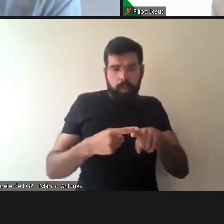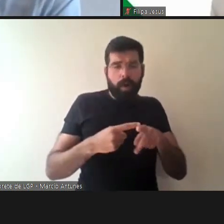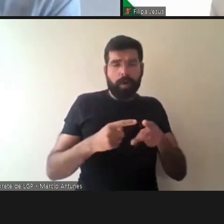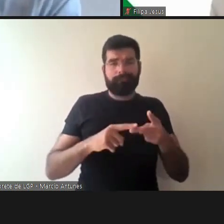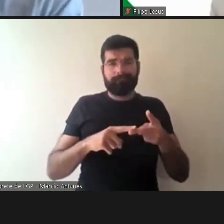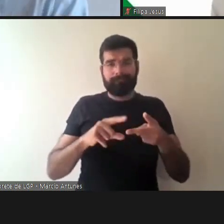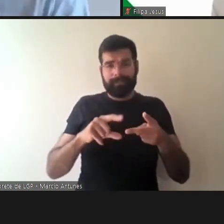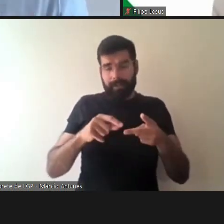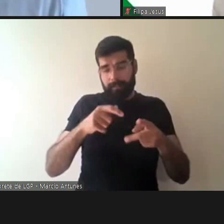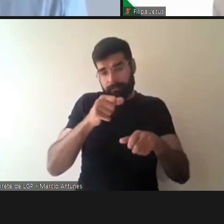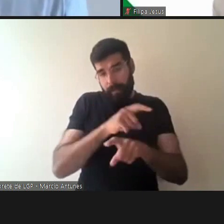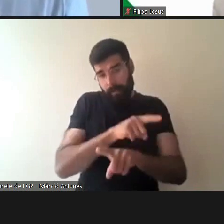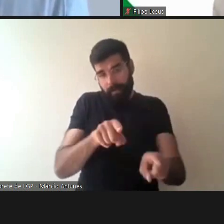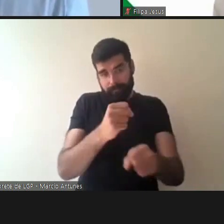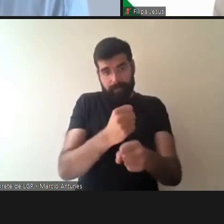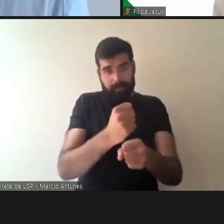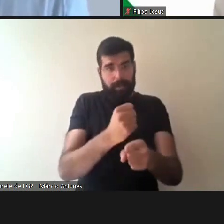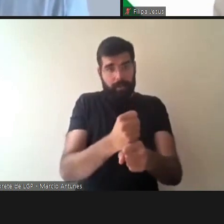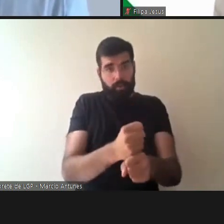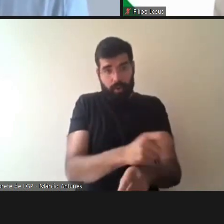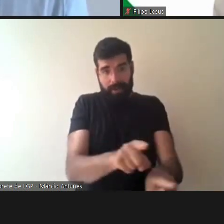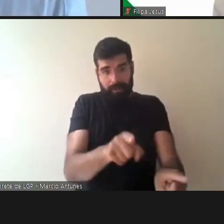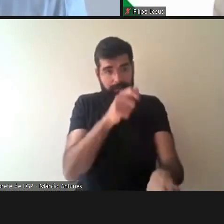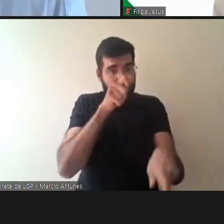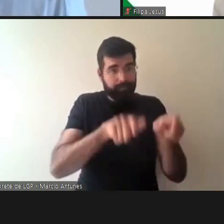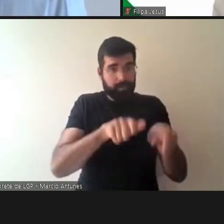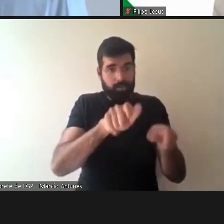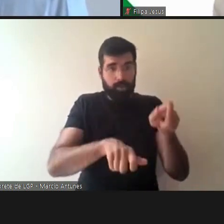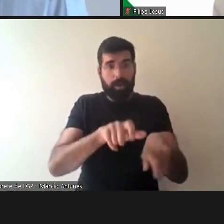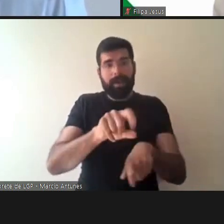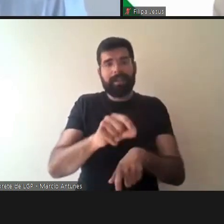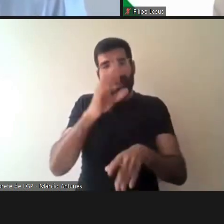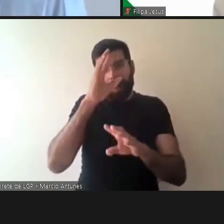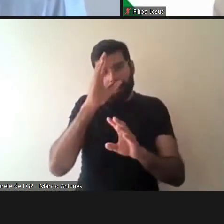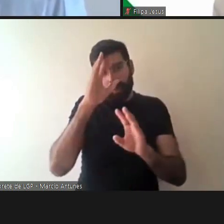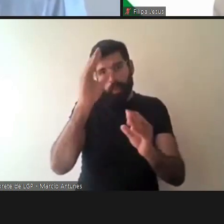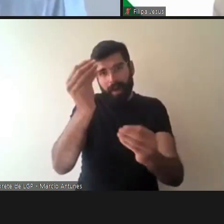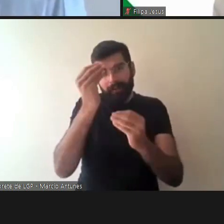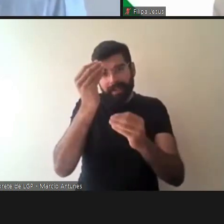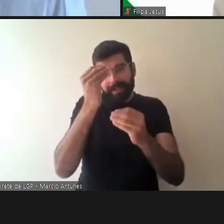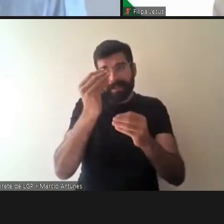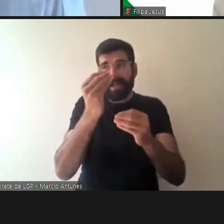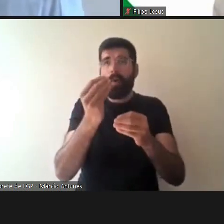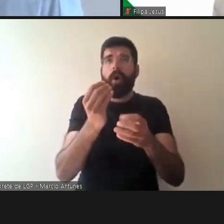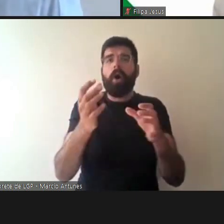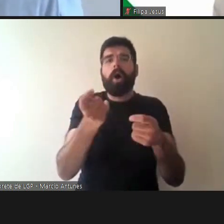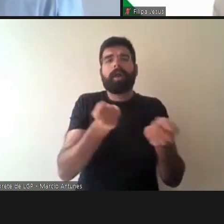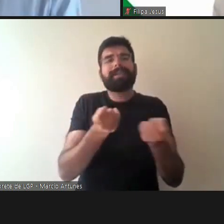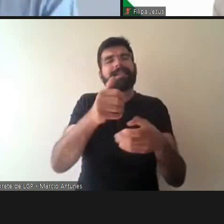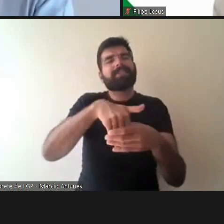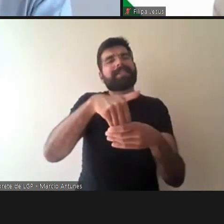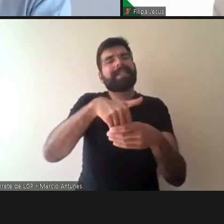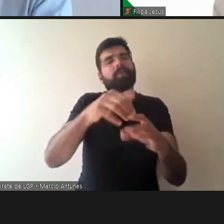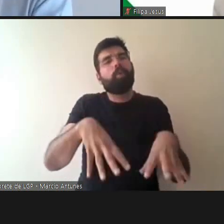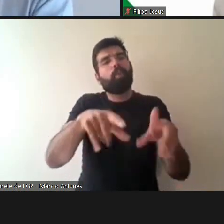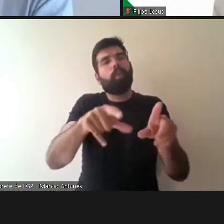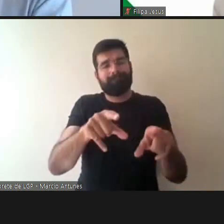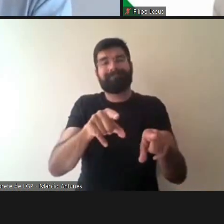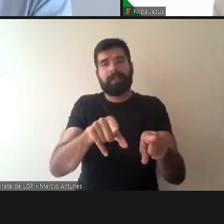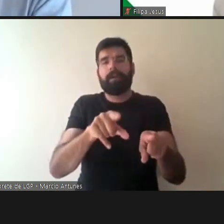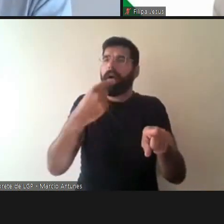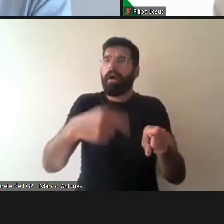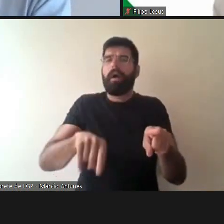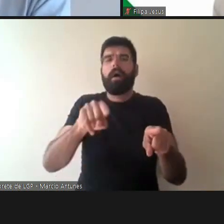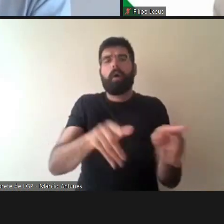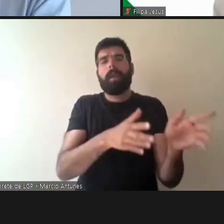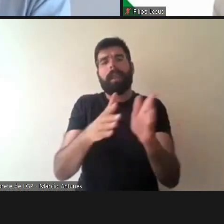dos trabalhadores, do reforço que significa da própria qualificação do desempenho das organizações, há uma